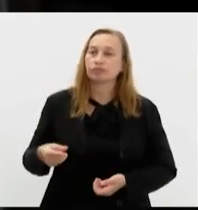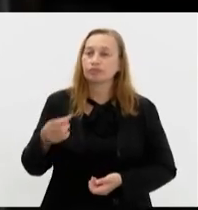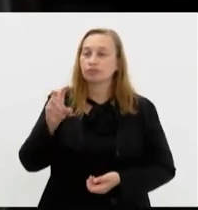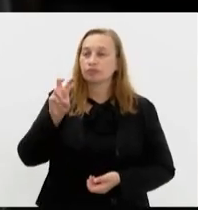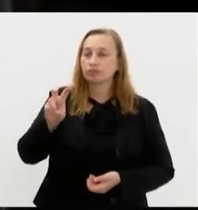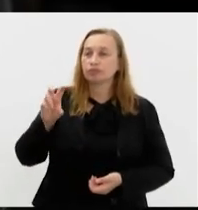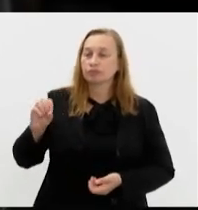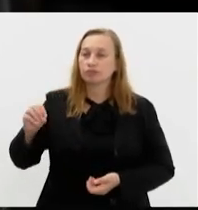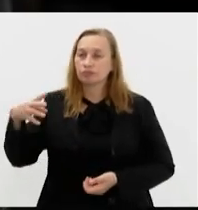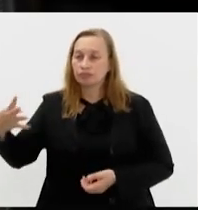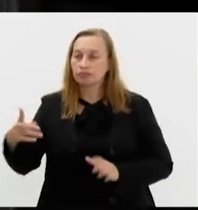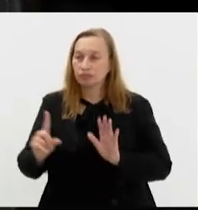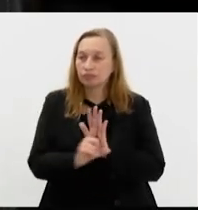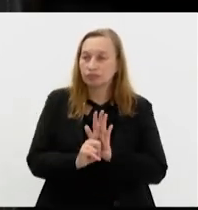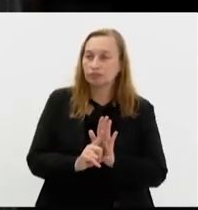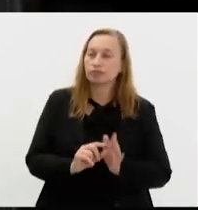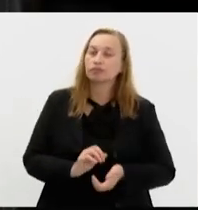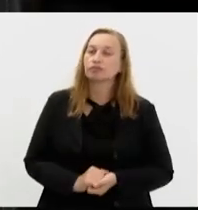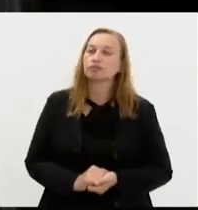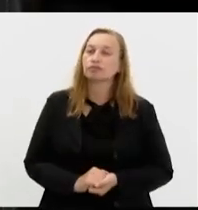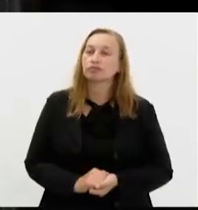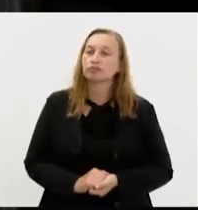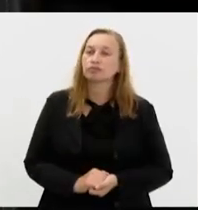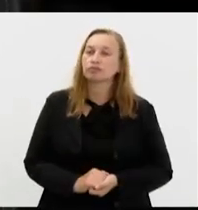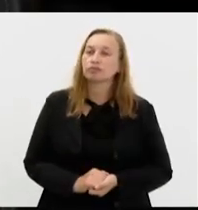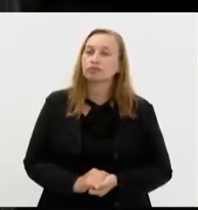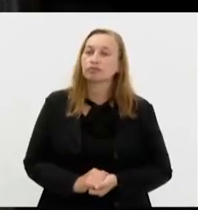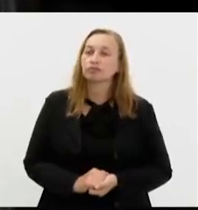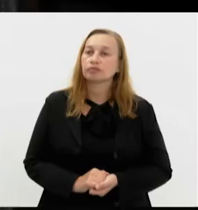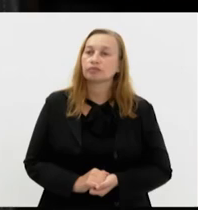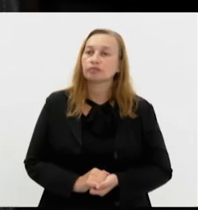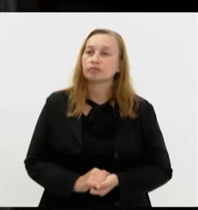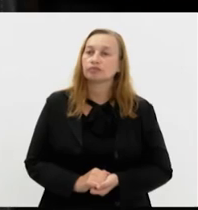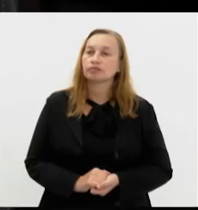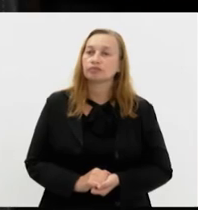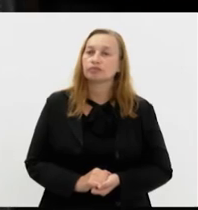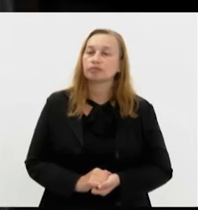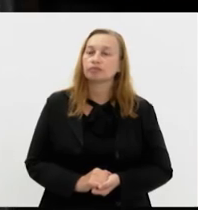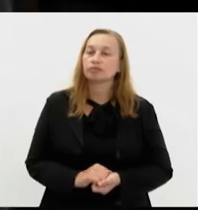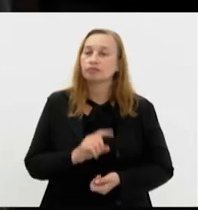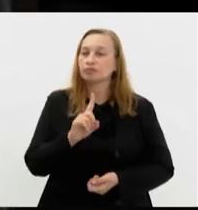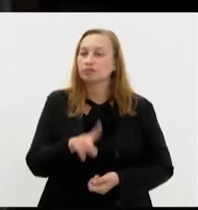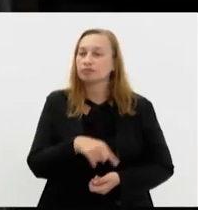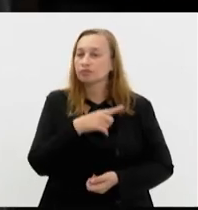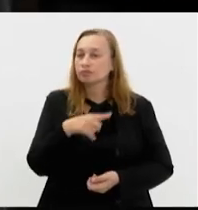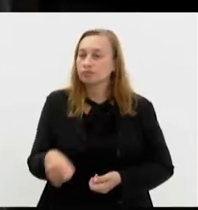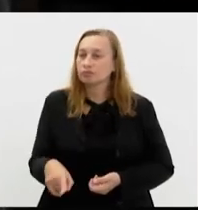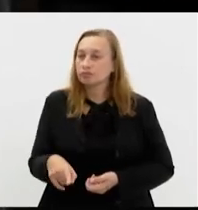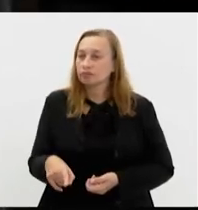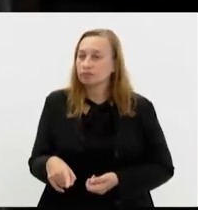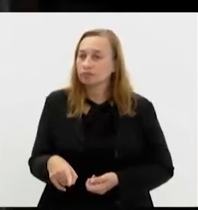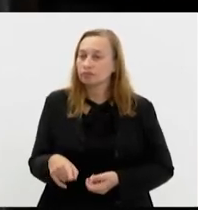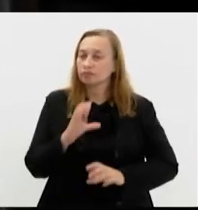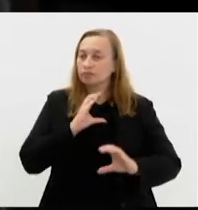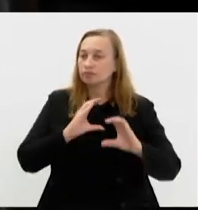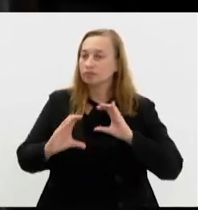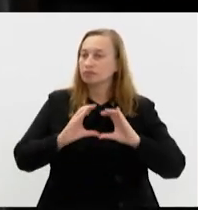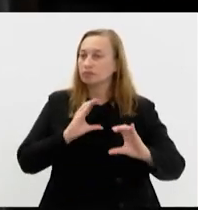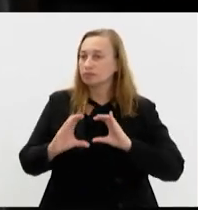9504 ela vai estabelecer que está proibida essa